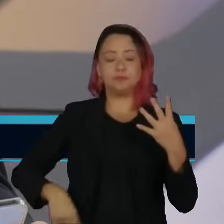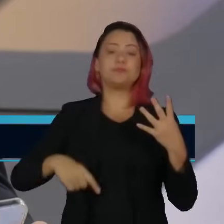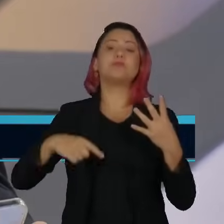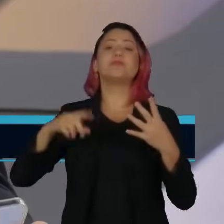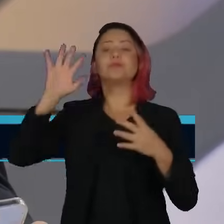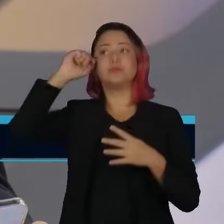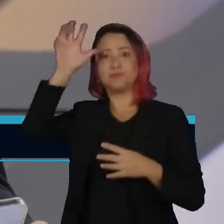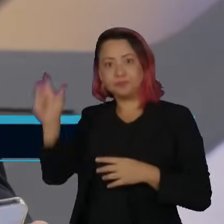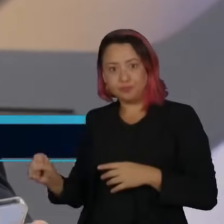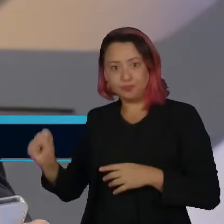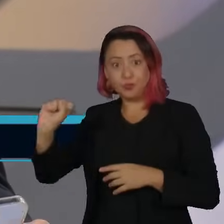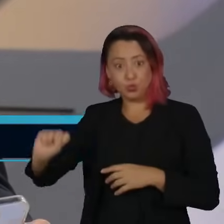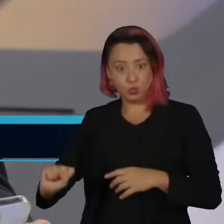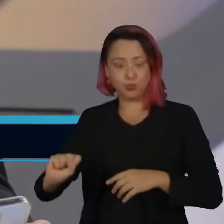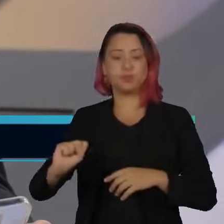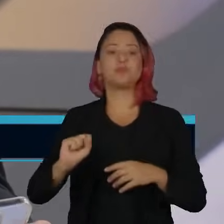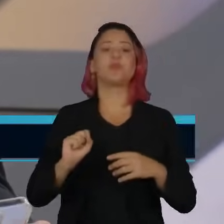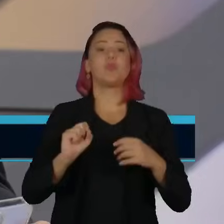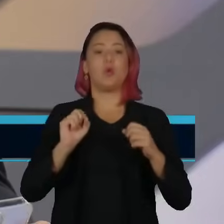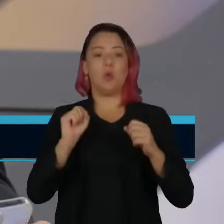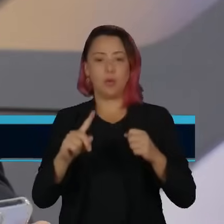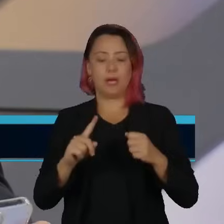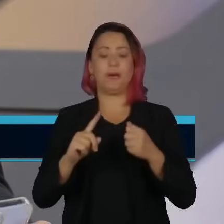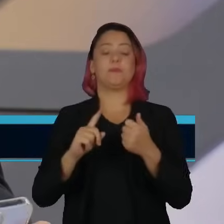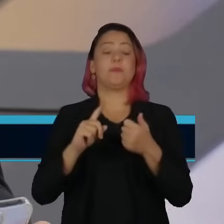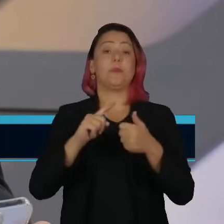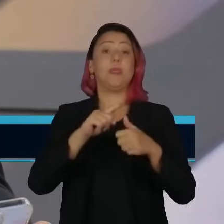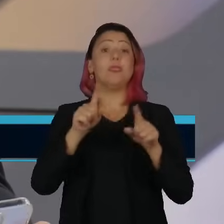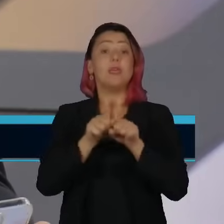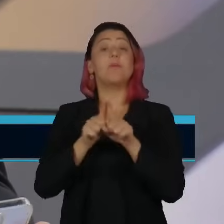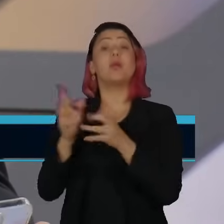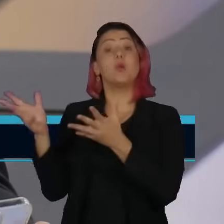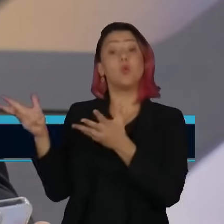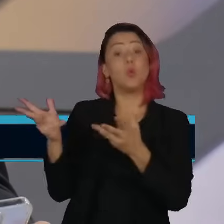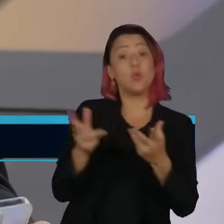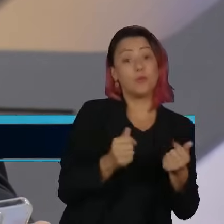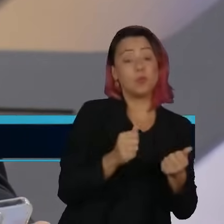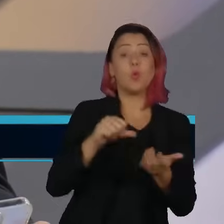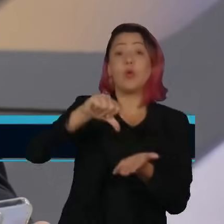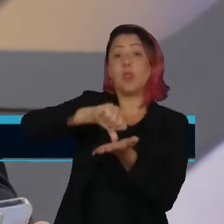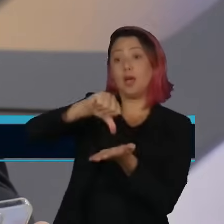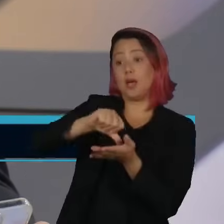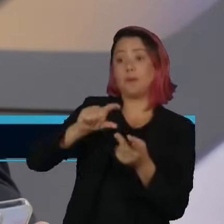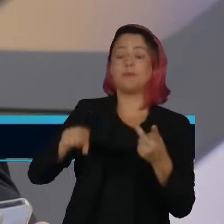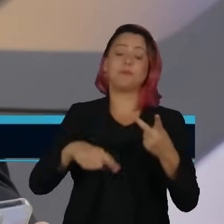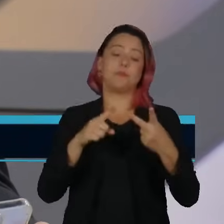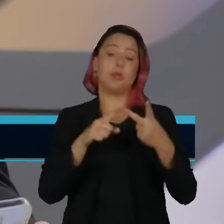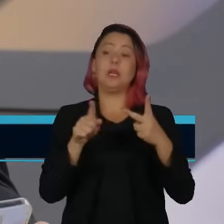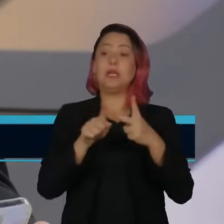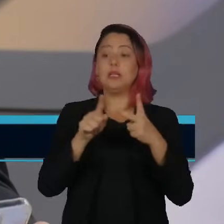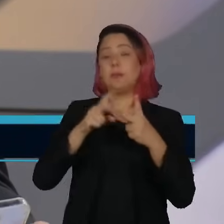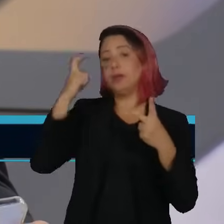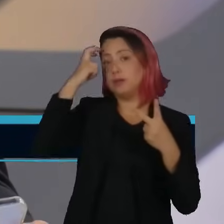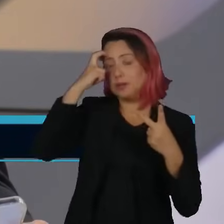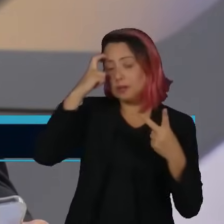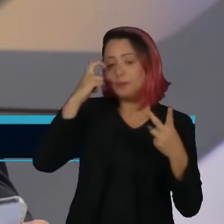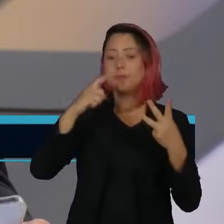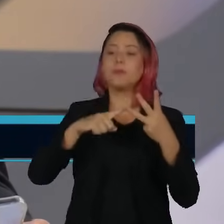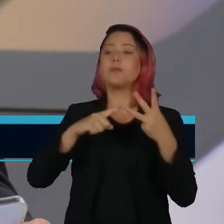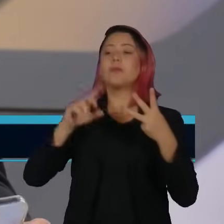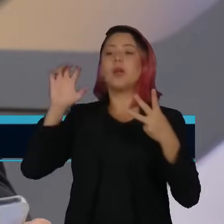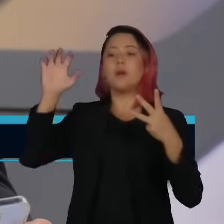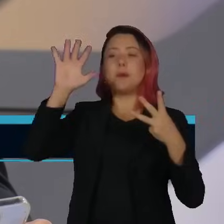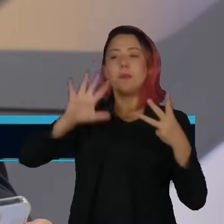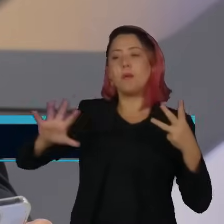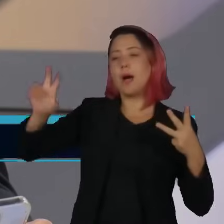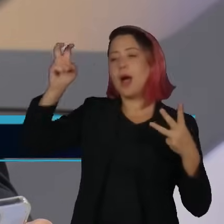Foram convidados a participar dos BRICS também o Irã, a Arábia Saudita, os Emirados Árabes Unidos, o